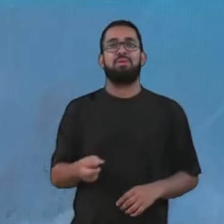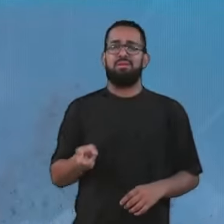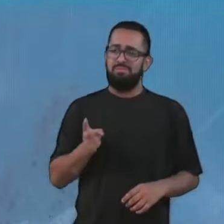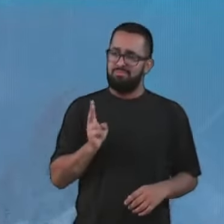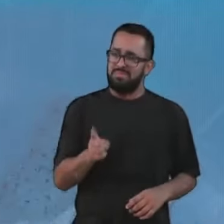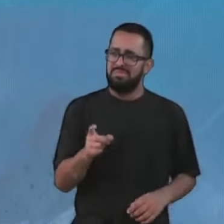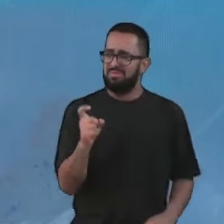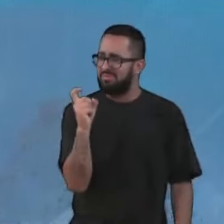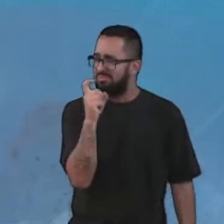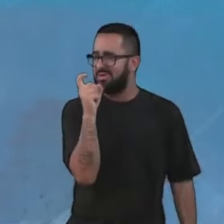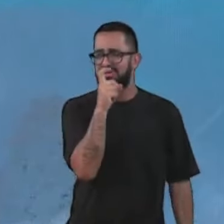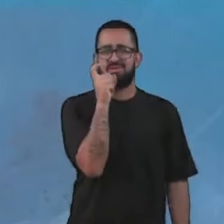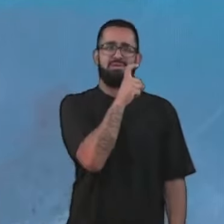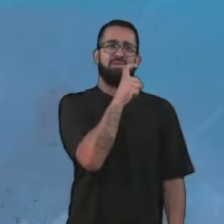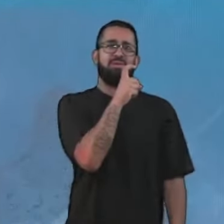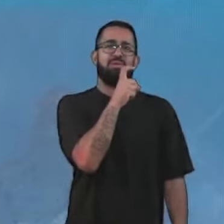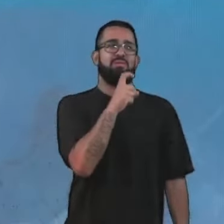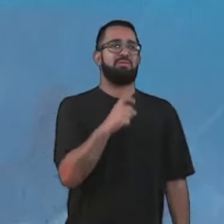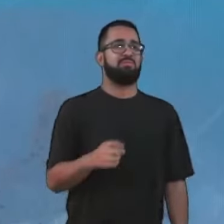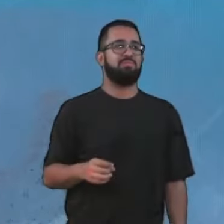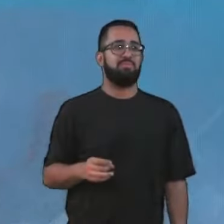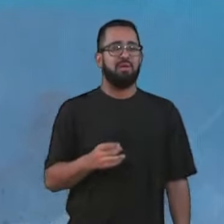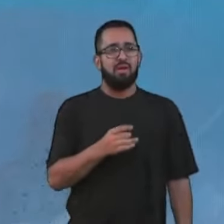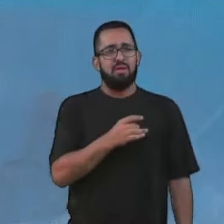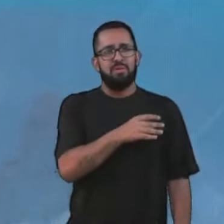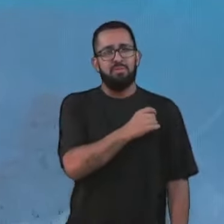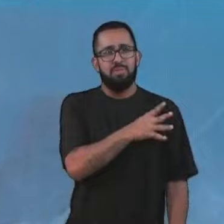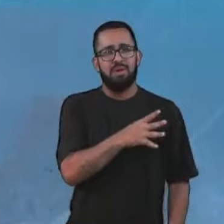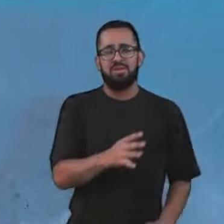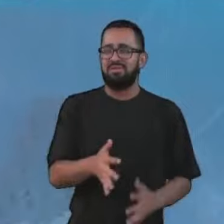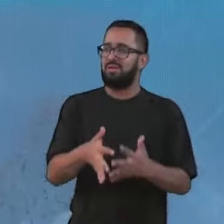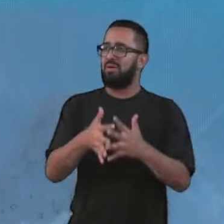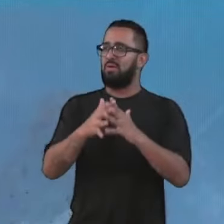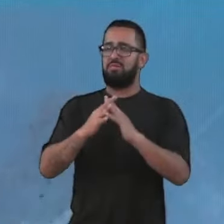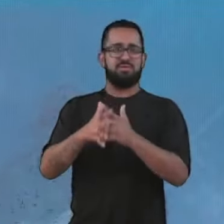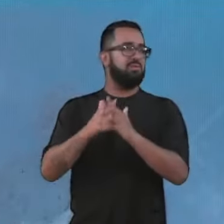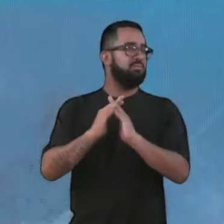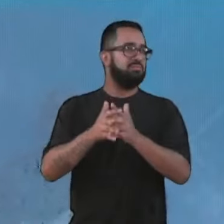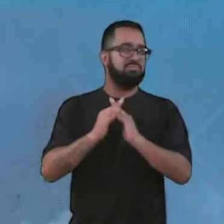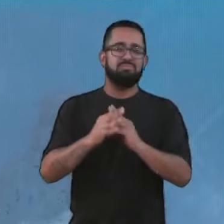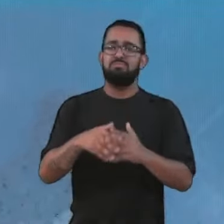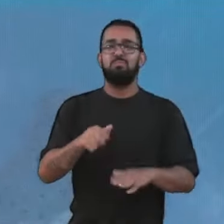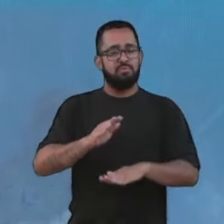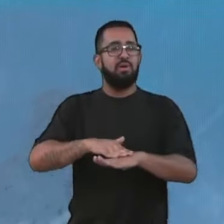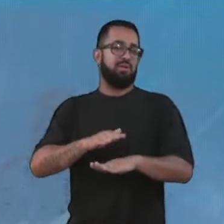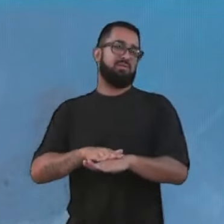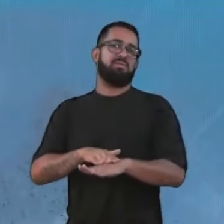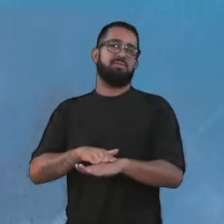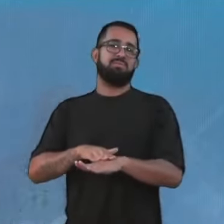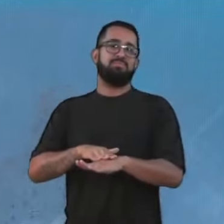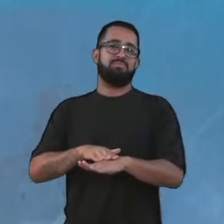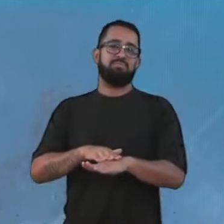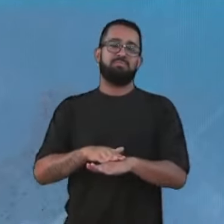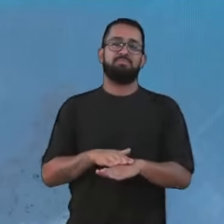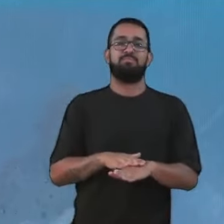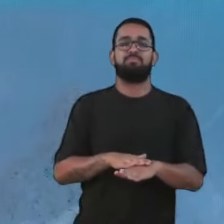Tua cabeça conta cada história que tem nada a ver. É a cabeça que está contando. Não é Deus que está falando, não.